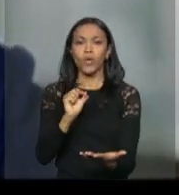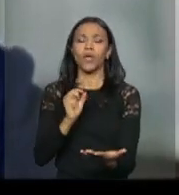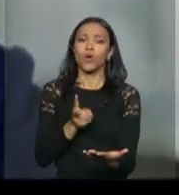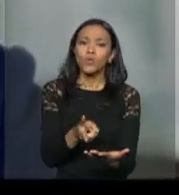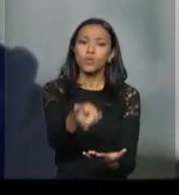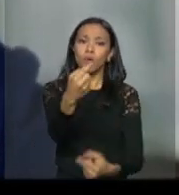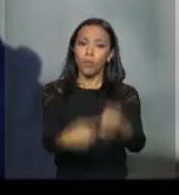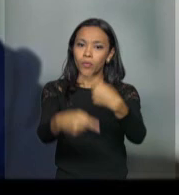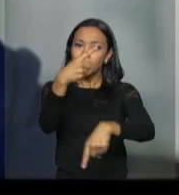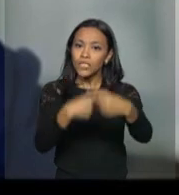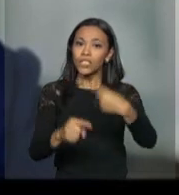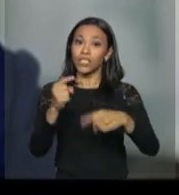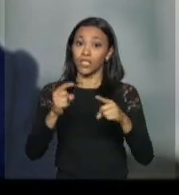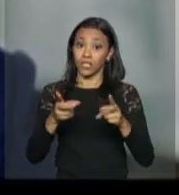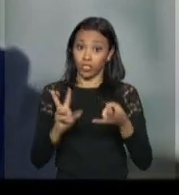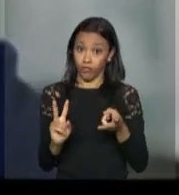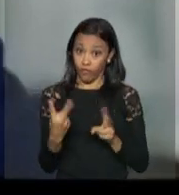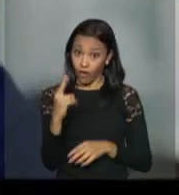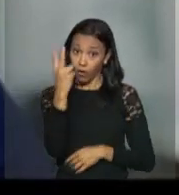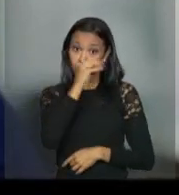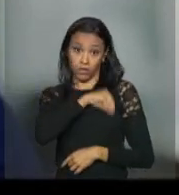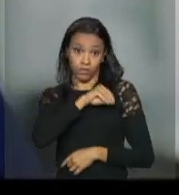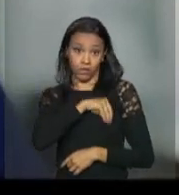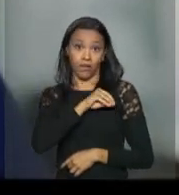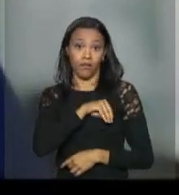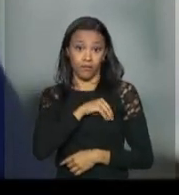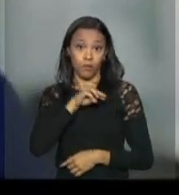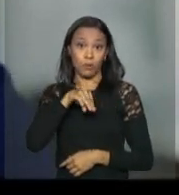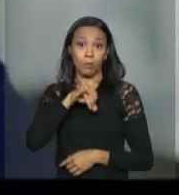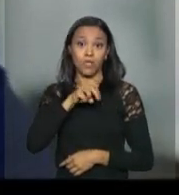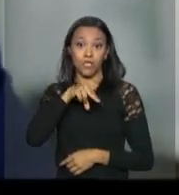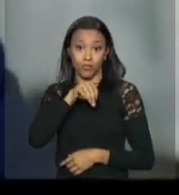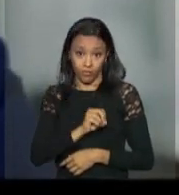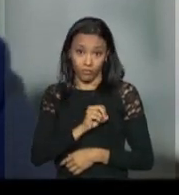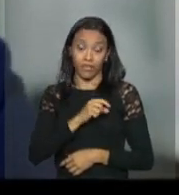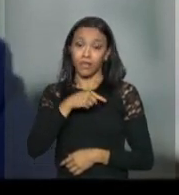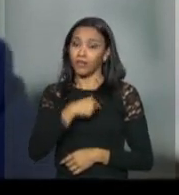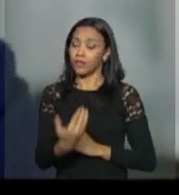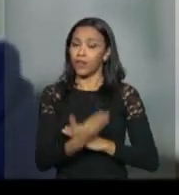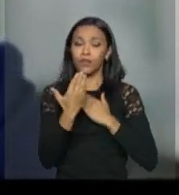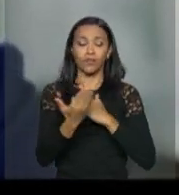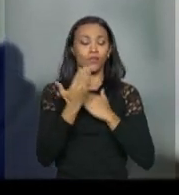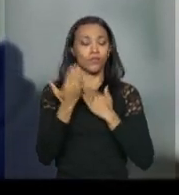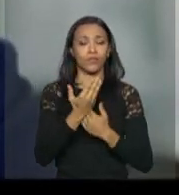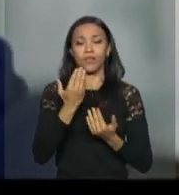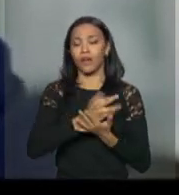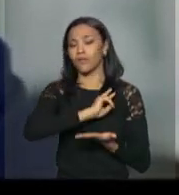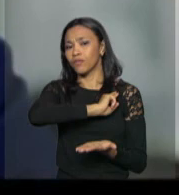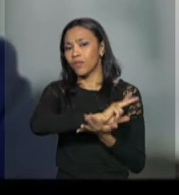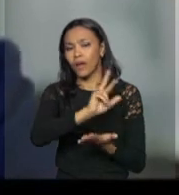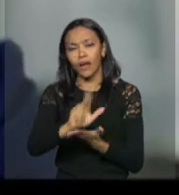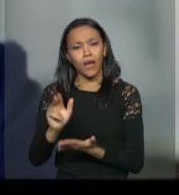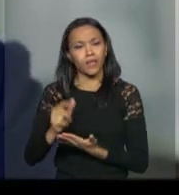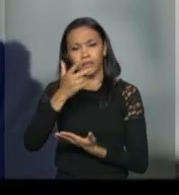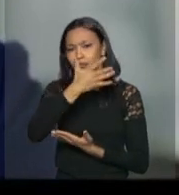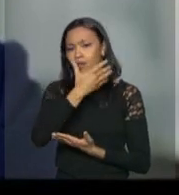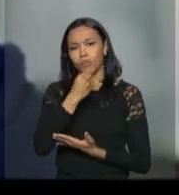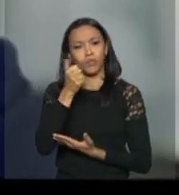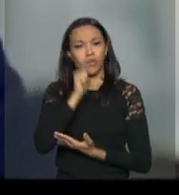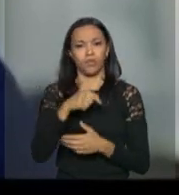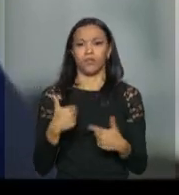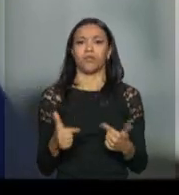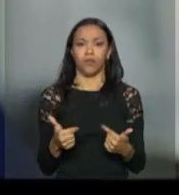de valorização do salário mínimo, que tantos benefícios vem trazendo para milhões de trabalhadores e